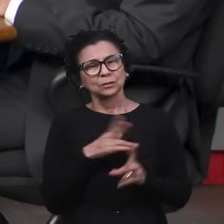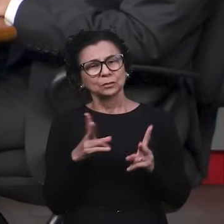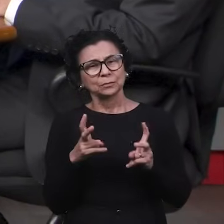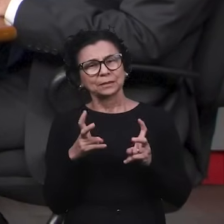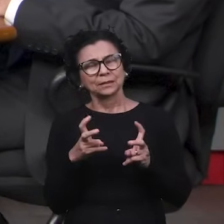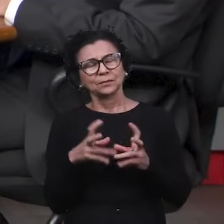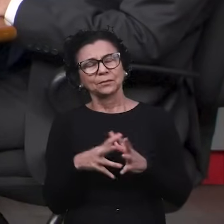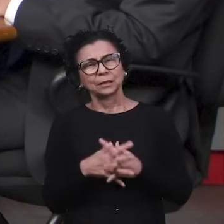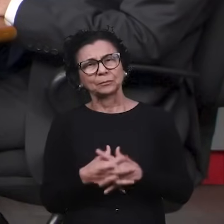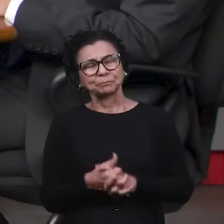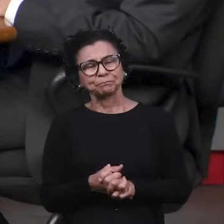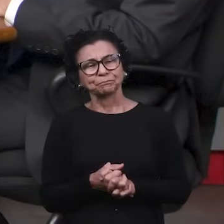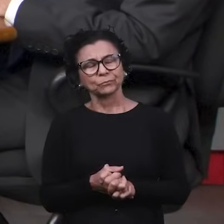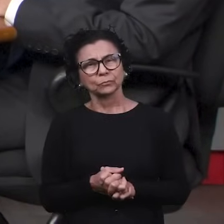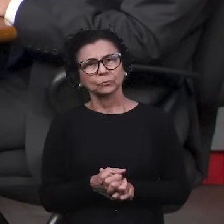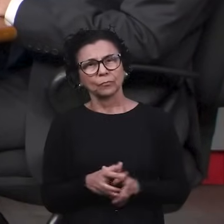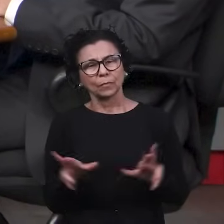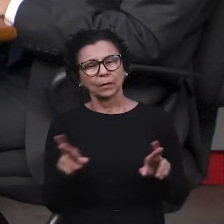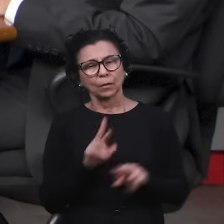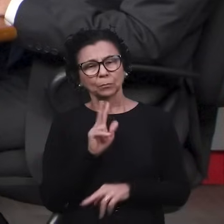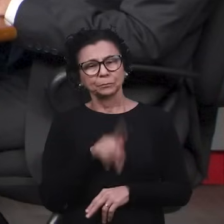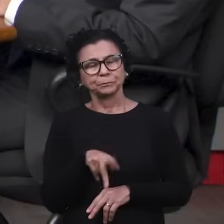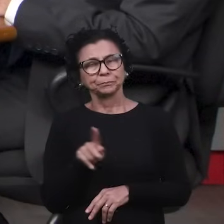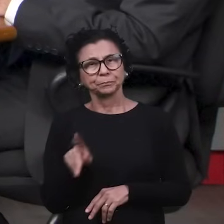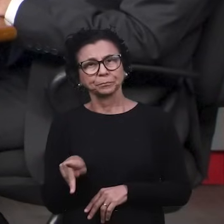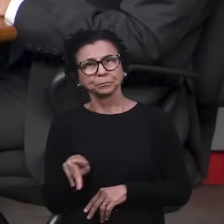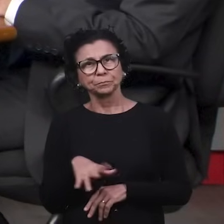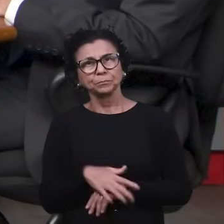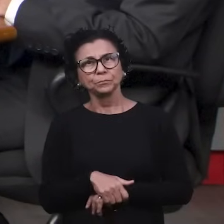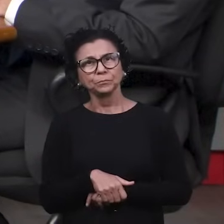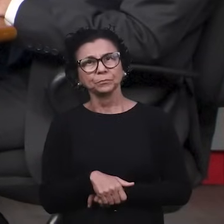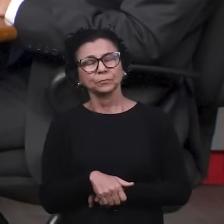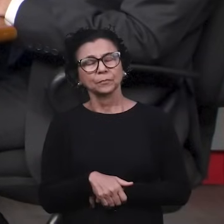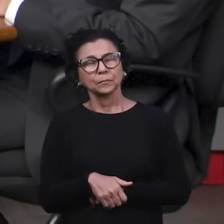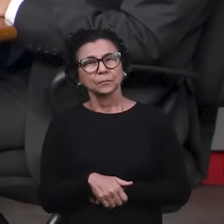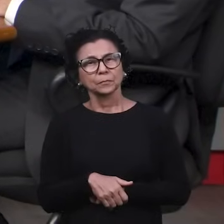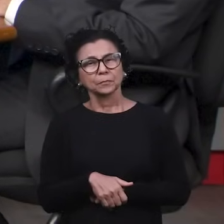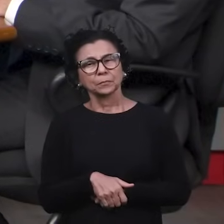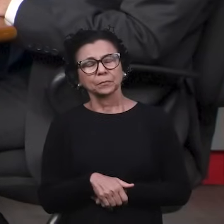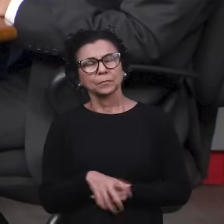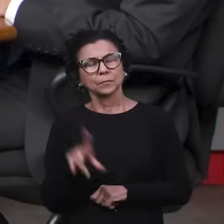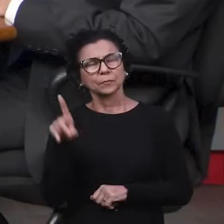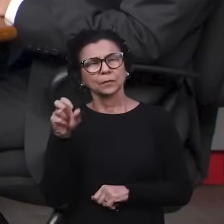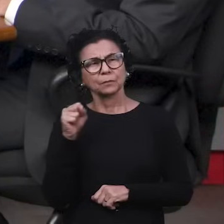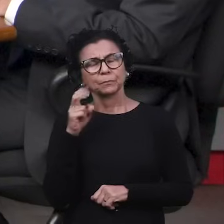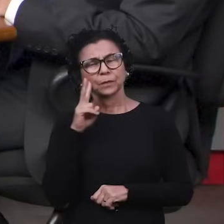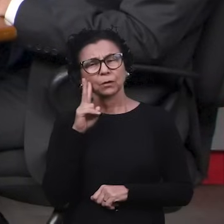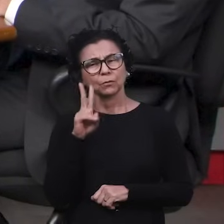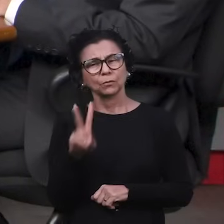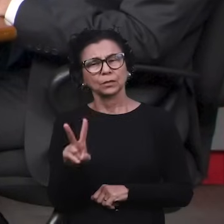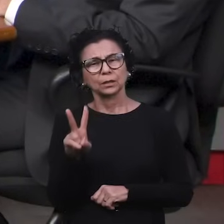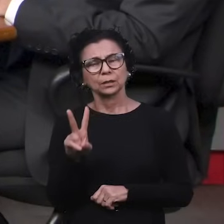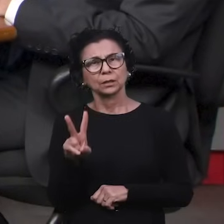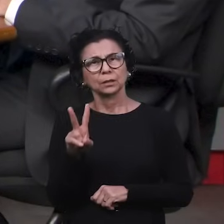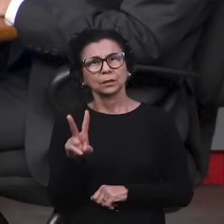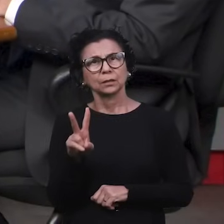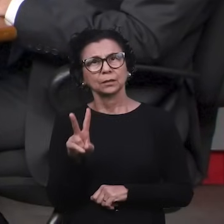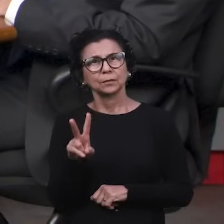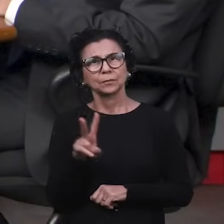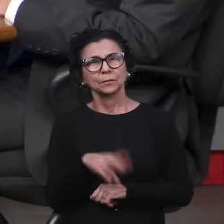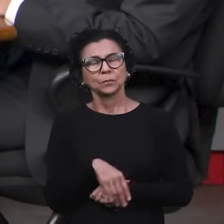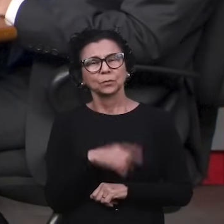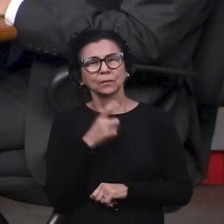aspecto com relação às professoras. Sim. Isso é por causa de uma cena que eu presenciei uma vez, a questão do